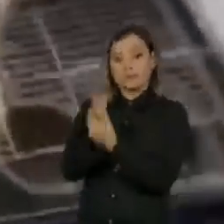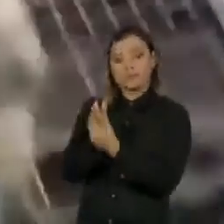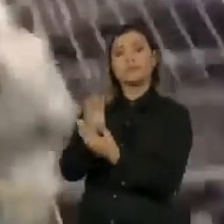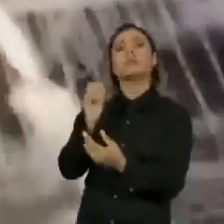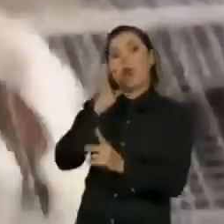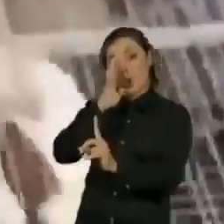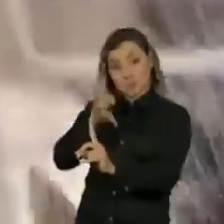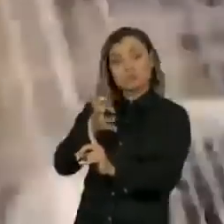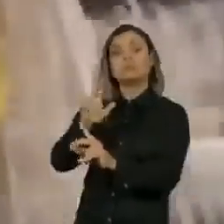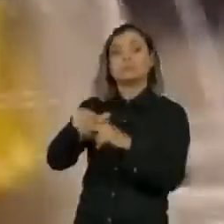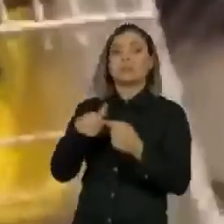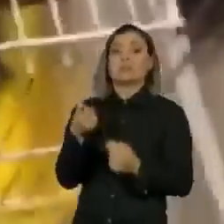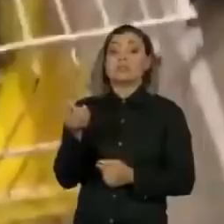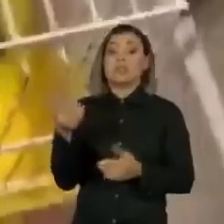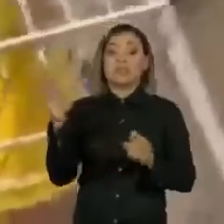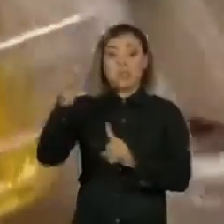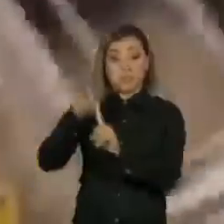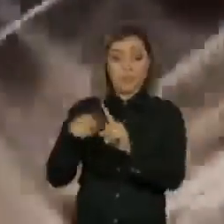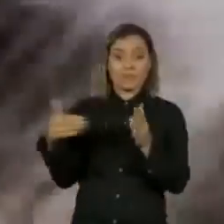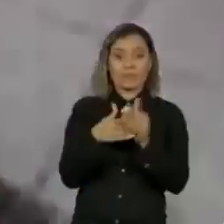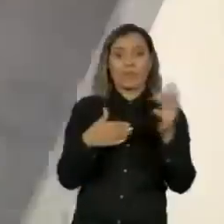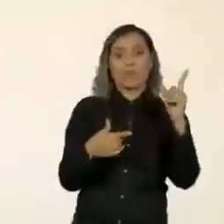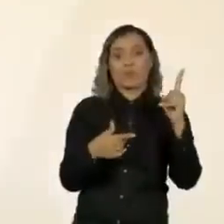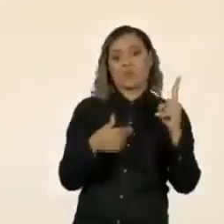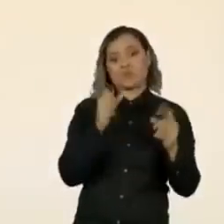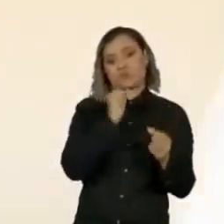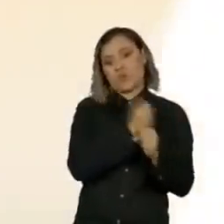e pegar de 6 meses a 1 ano de prisão.